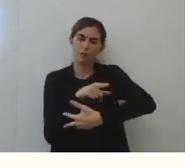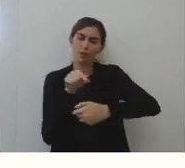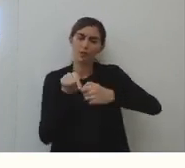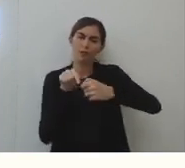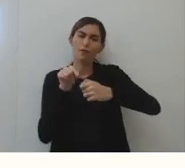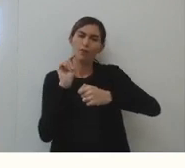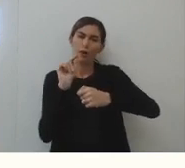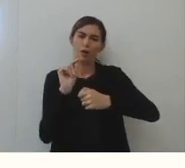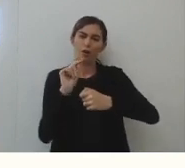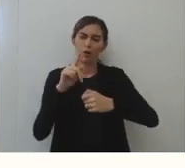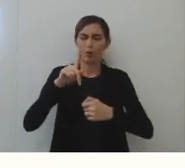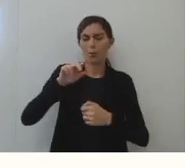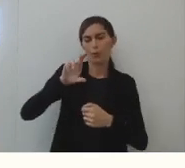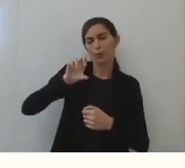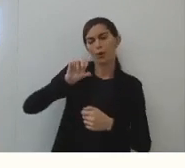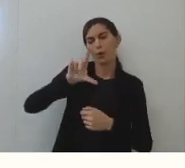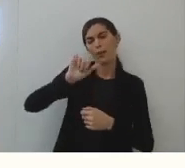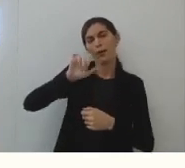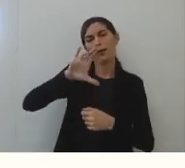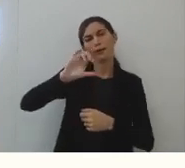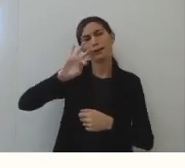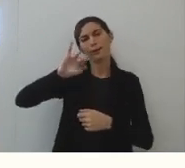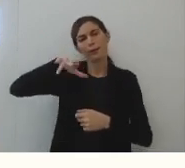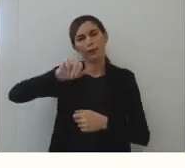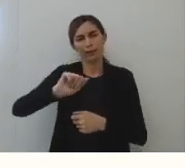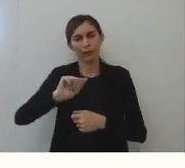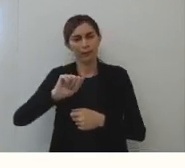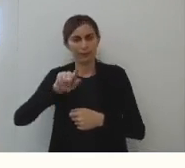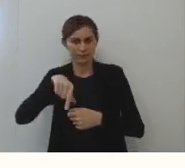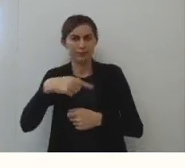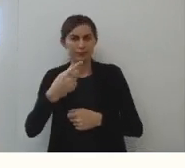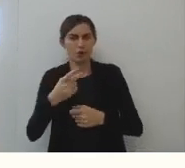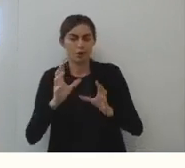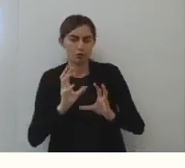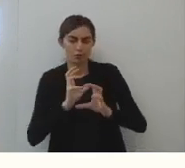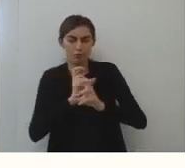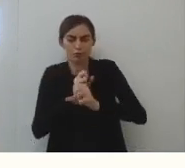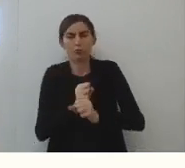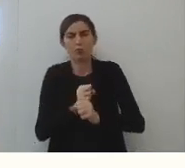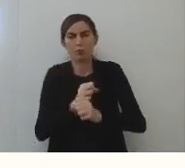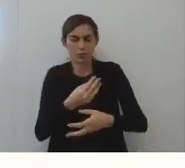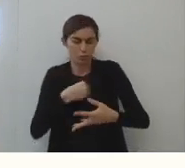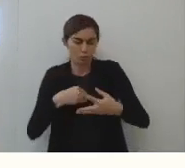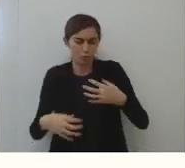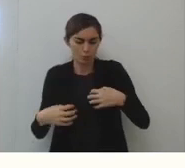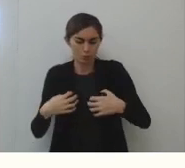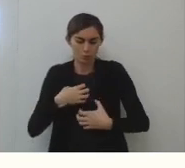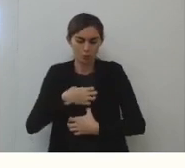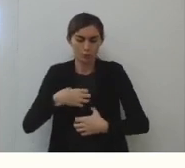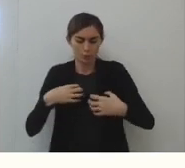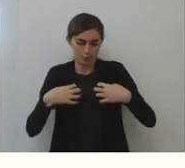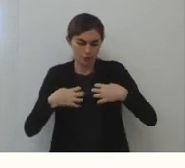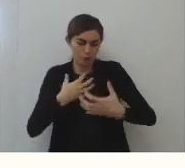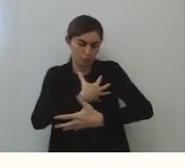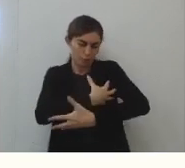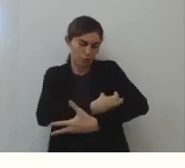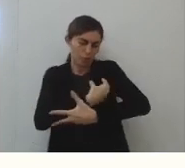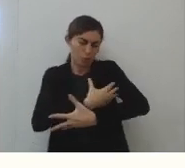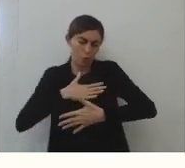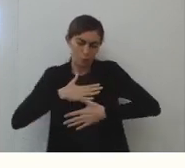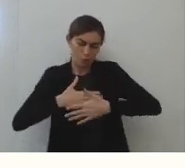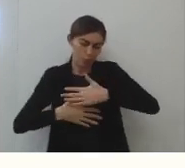coisa chamada prolactina. Essa prolactina, somada aos impulsos da sucção do bebê no